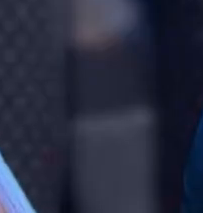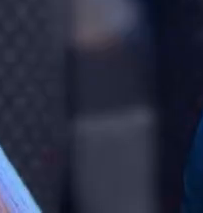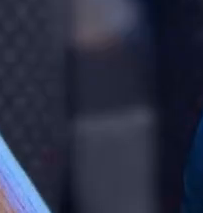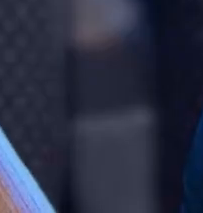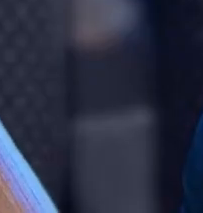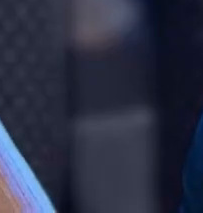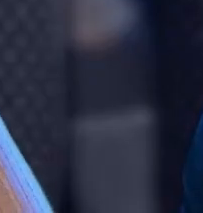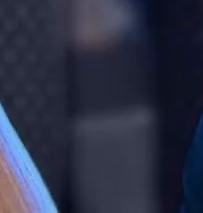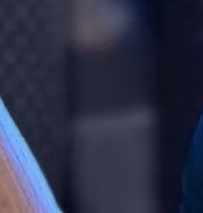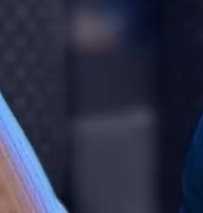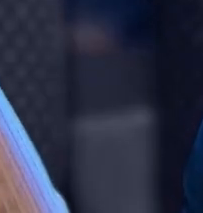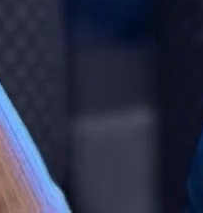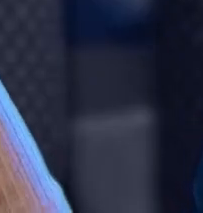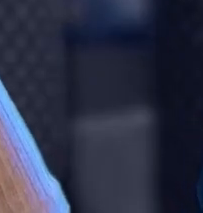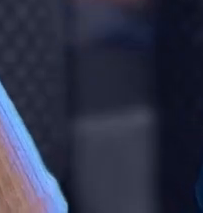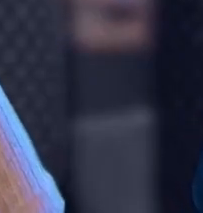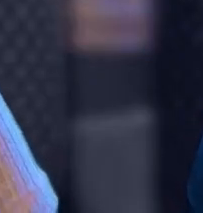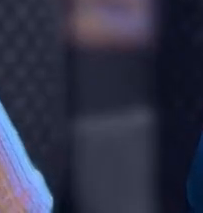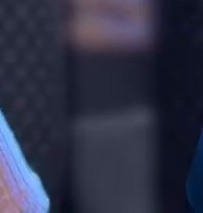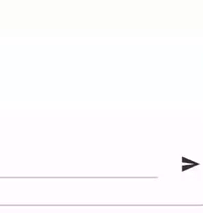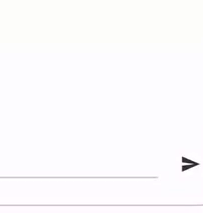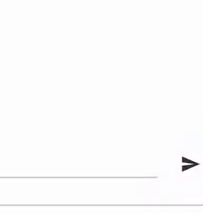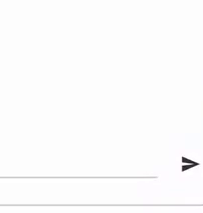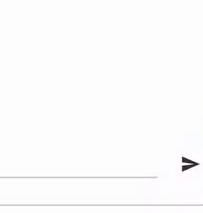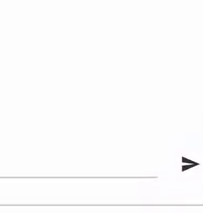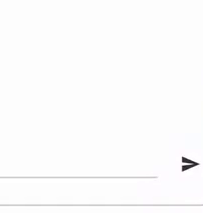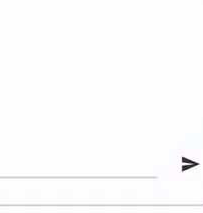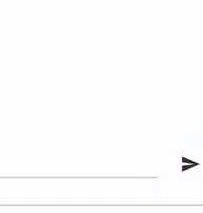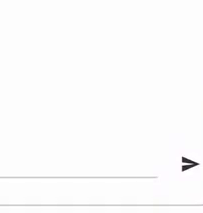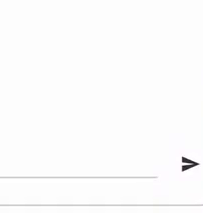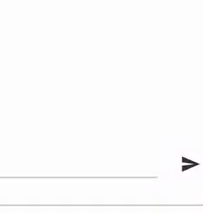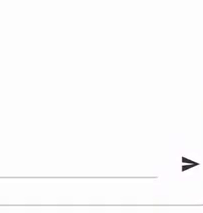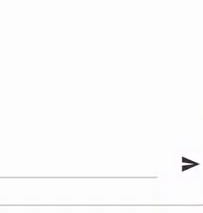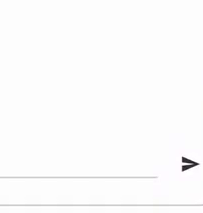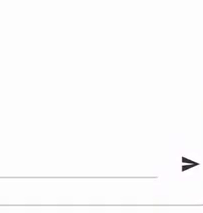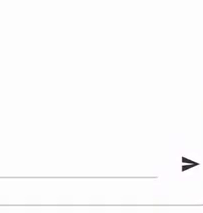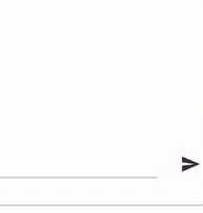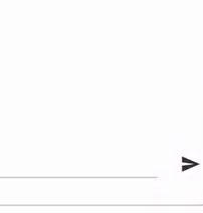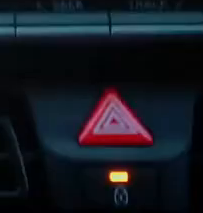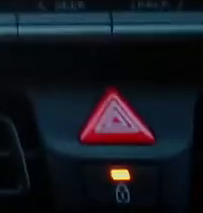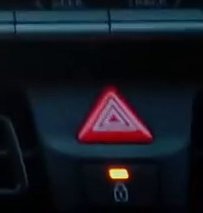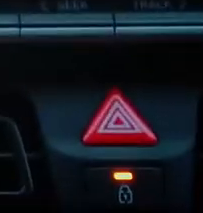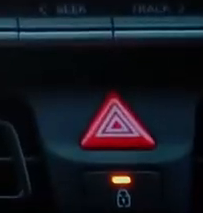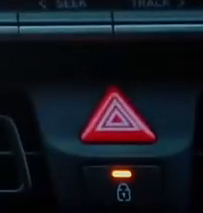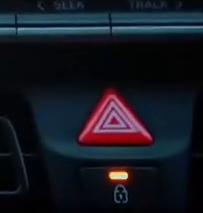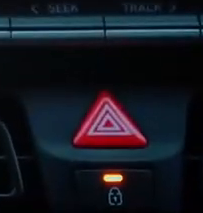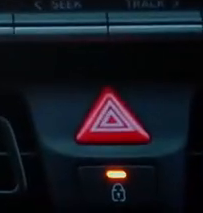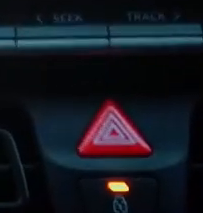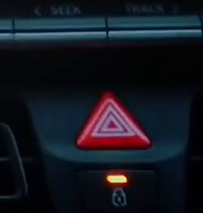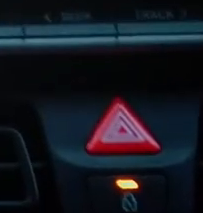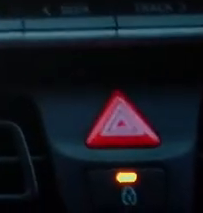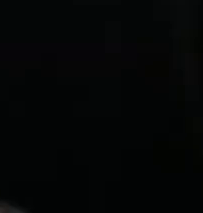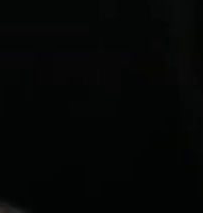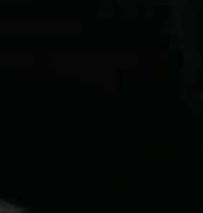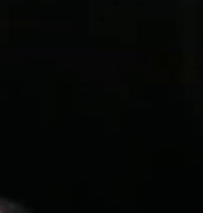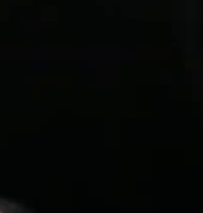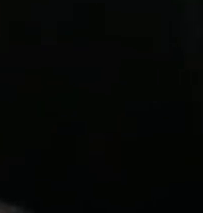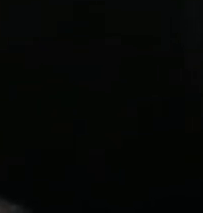elas expandindo as diferentes formas de contar e ouvir